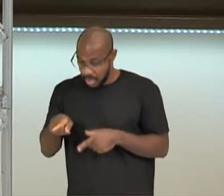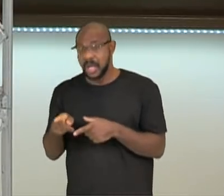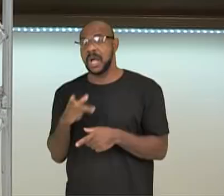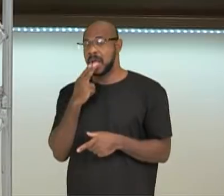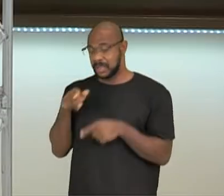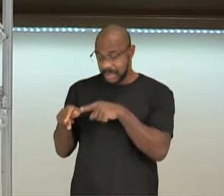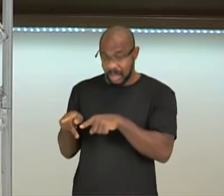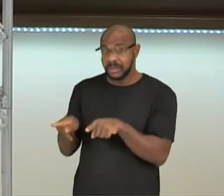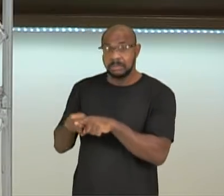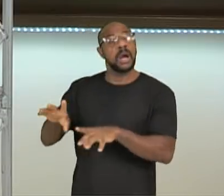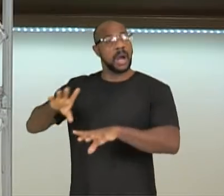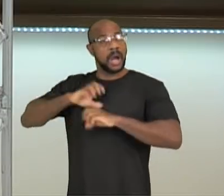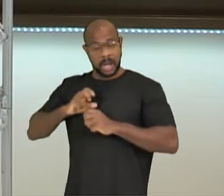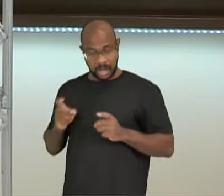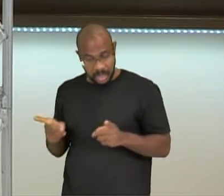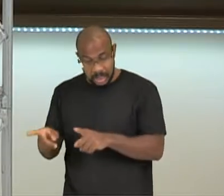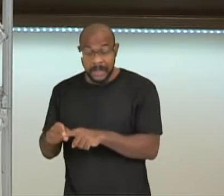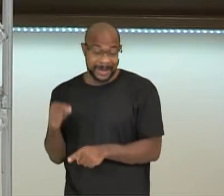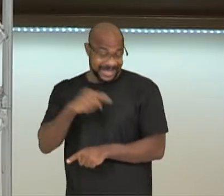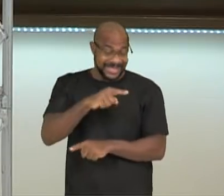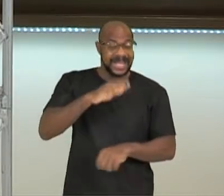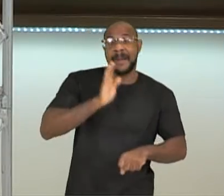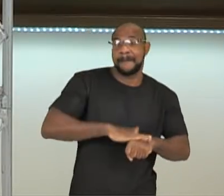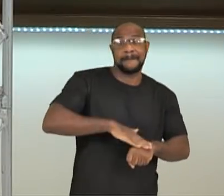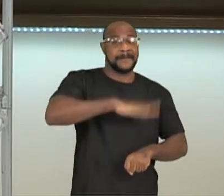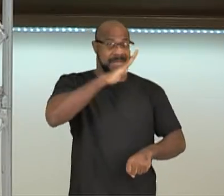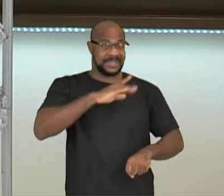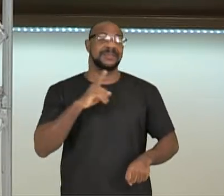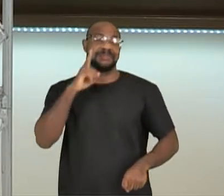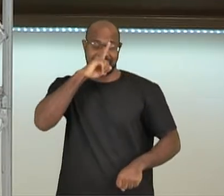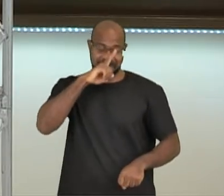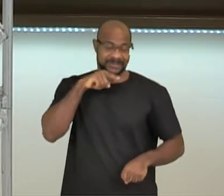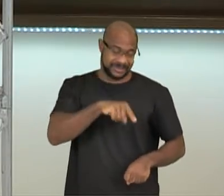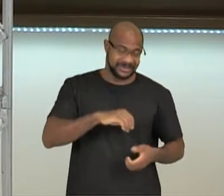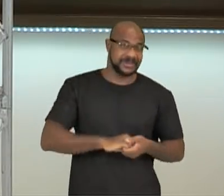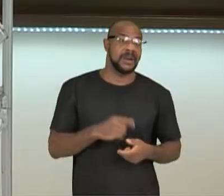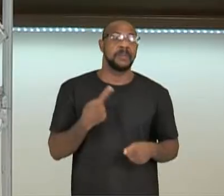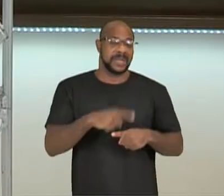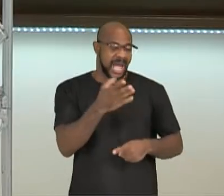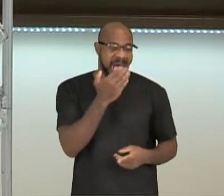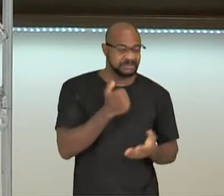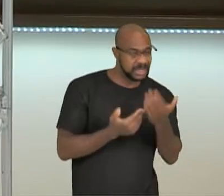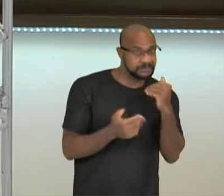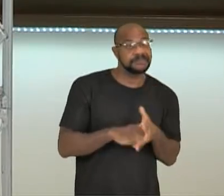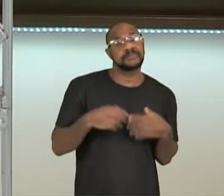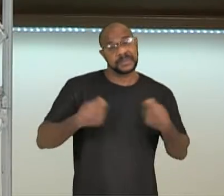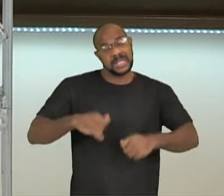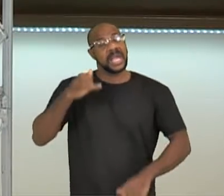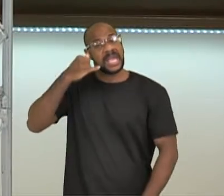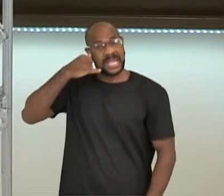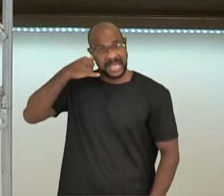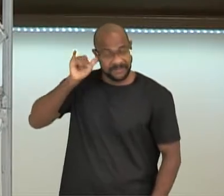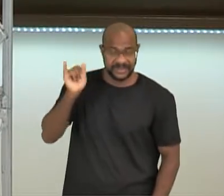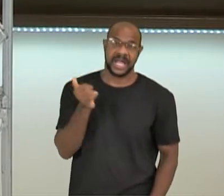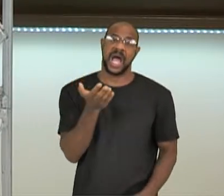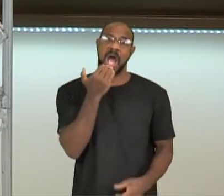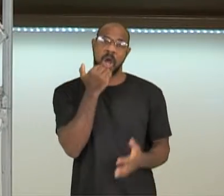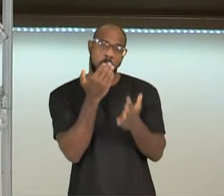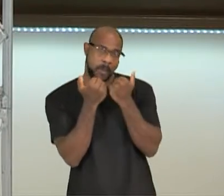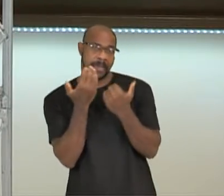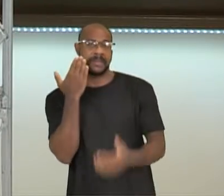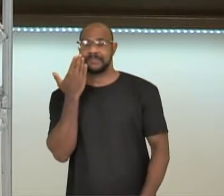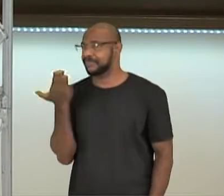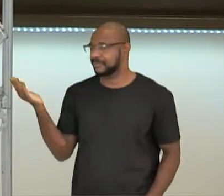fazem mal, né? Que podem desencadear problemas sérios no organismo. Então, evitar ao máximo o consumo é a